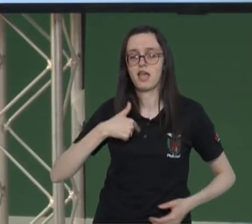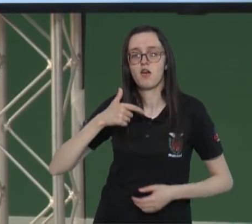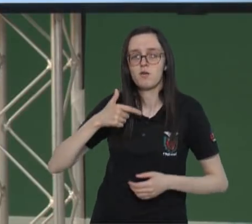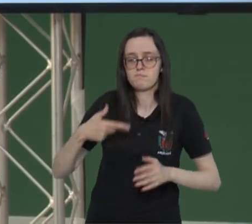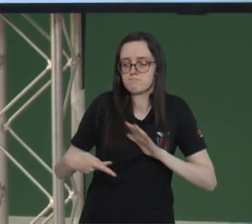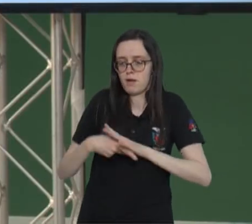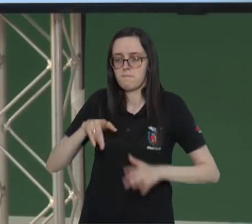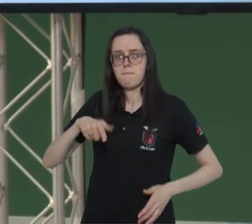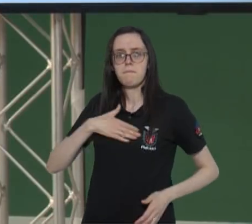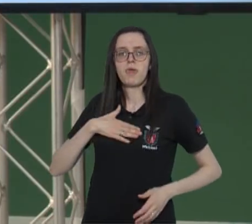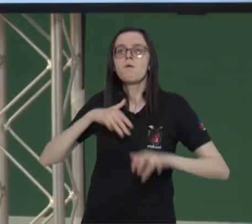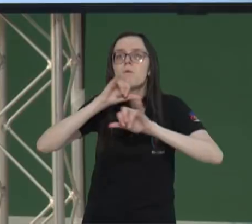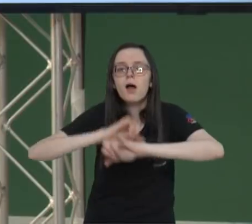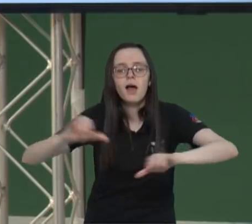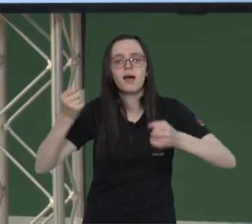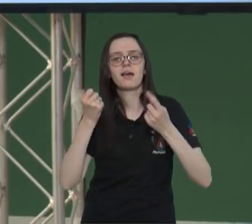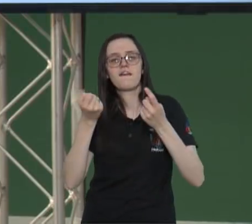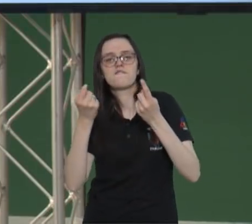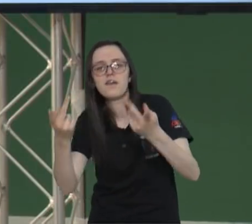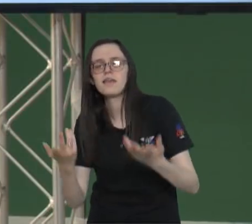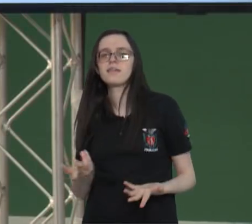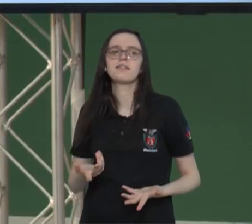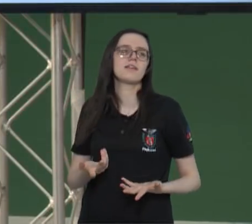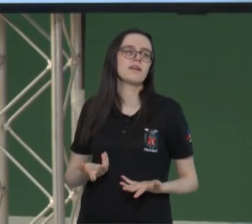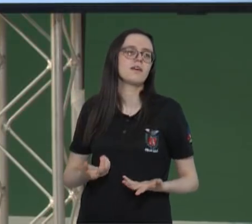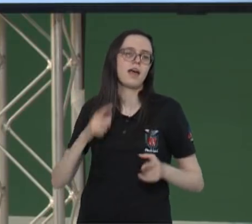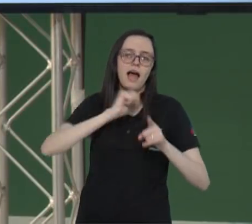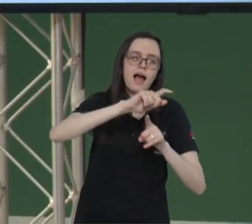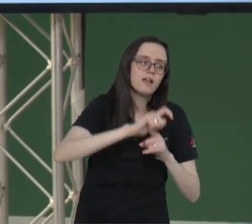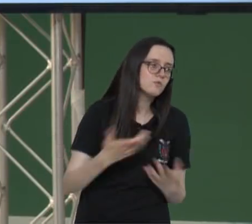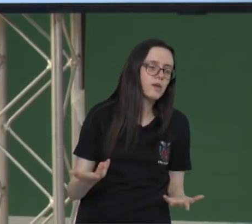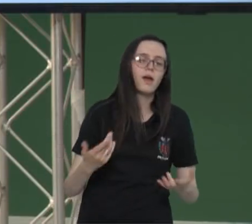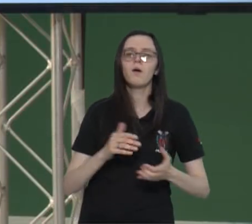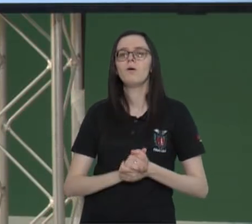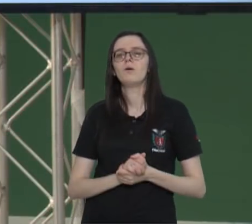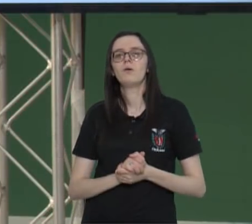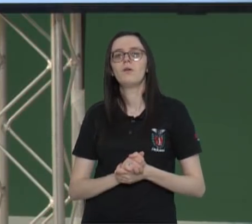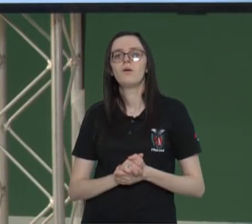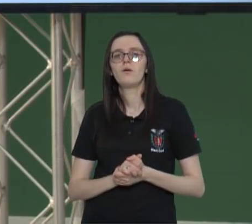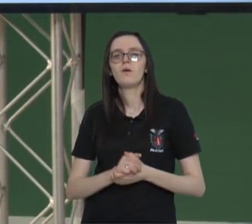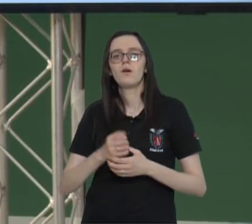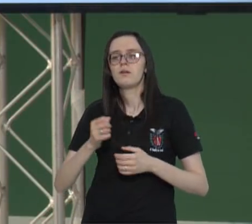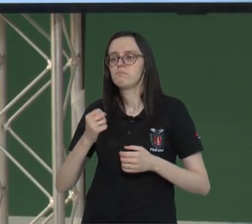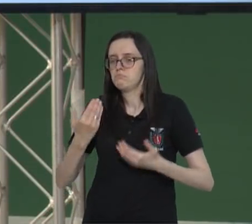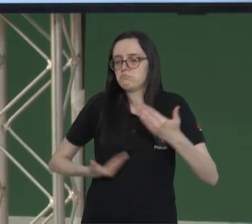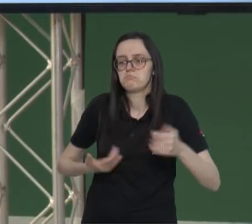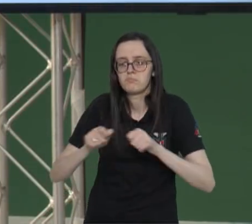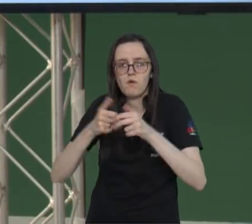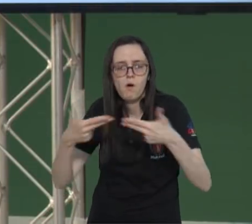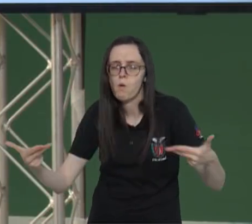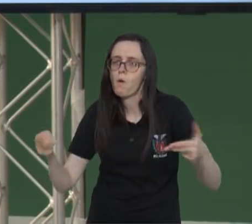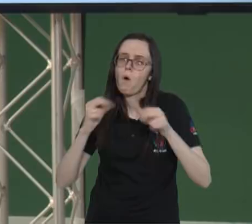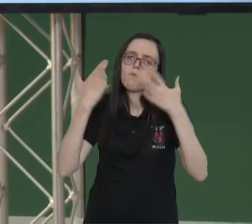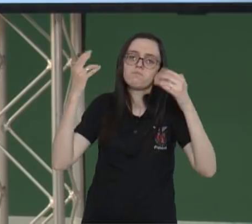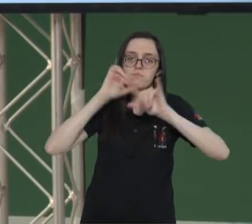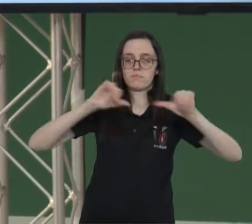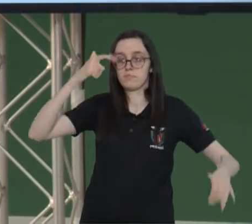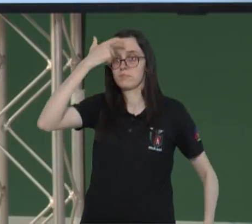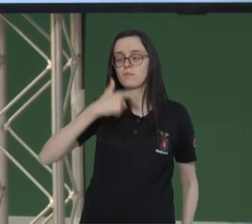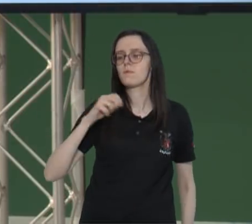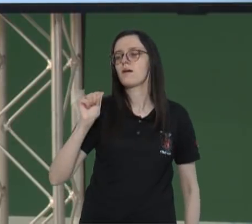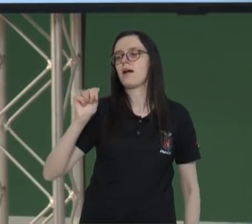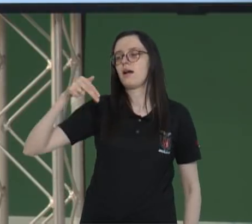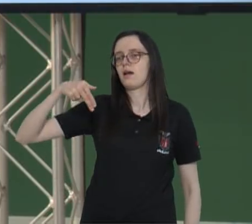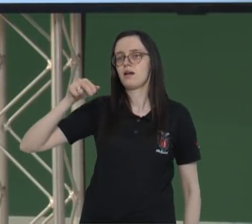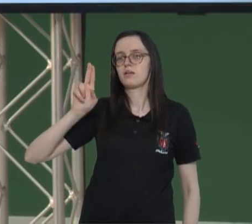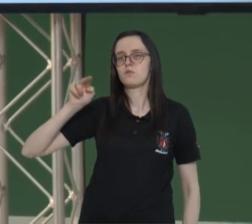daquilo, né? Quem está anunciando a venda, quem está anunciando o aluguel, quem está anunciando a prestação de serviço, enfim. O anunciante é